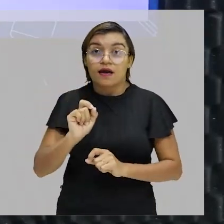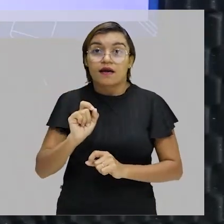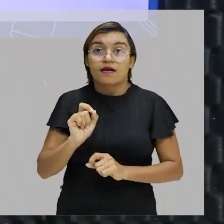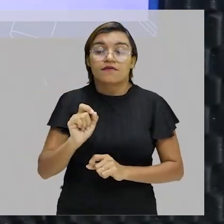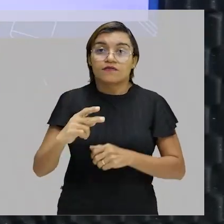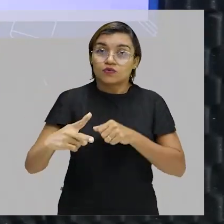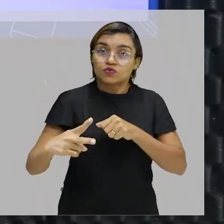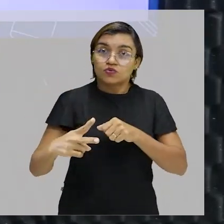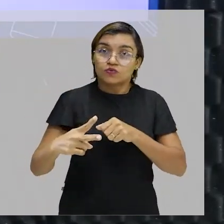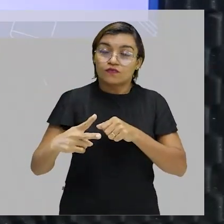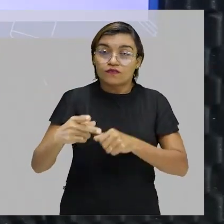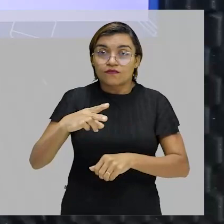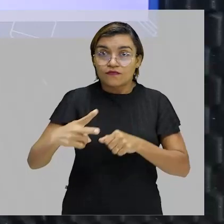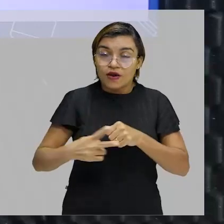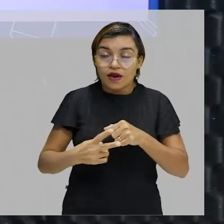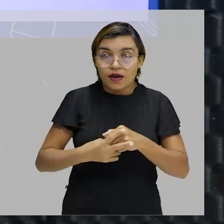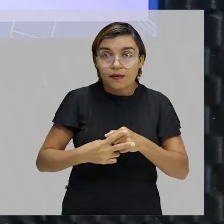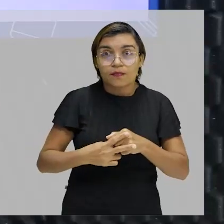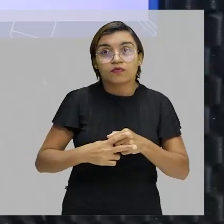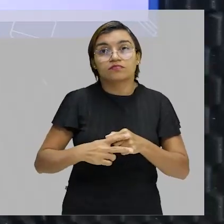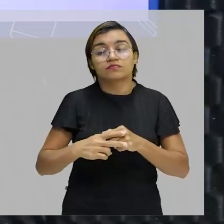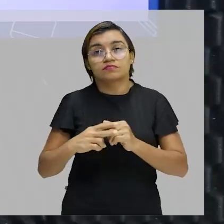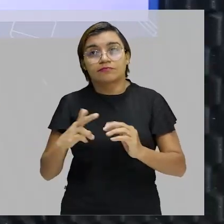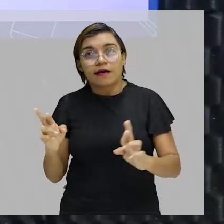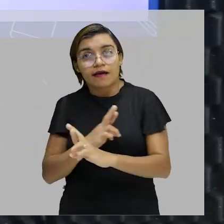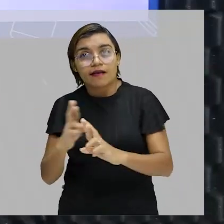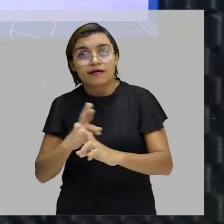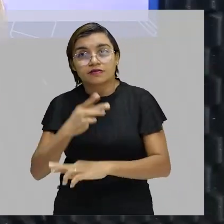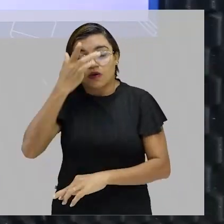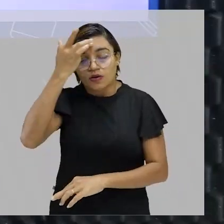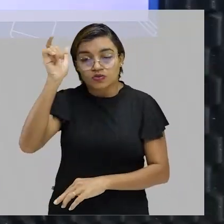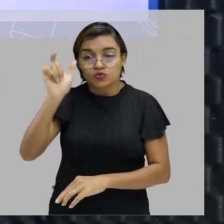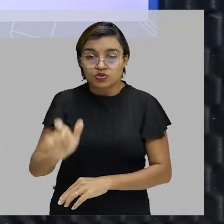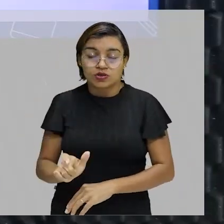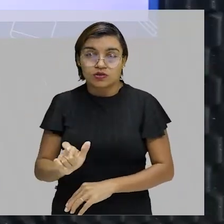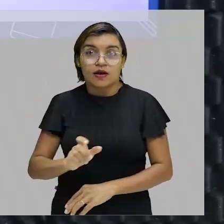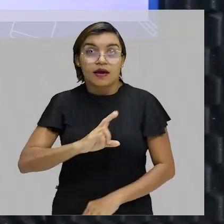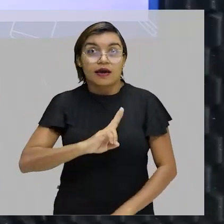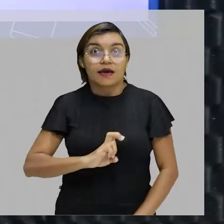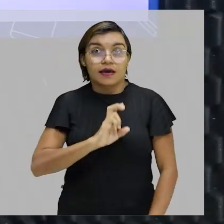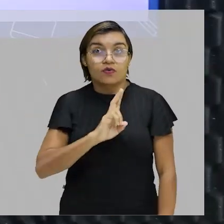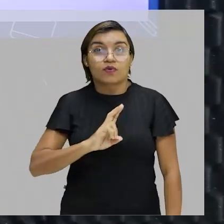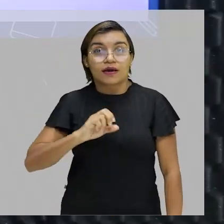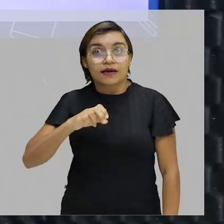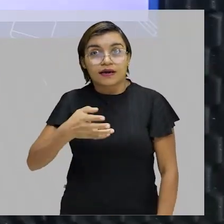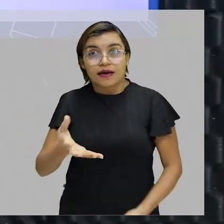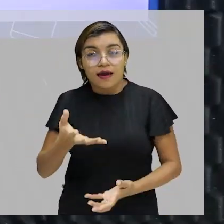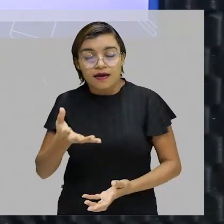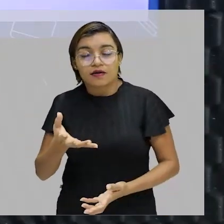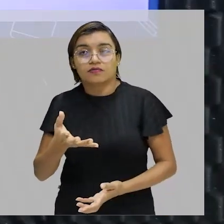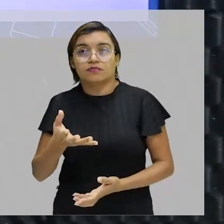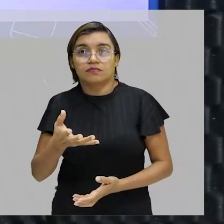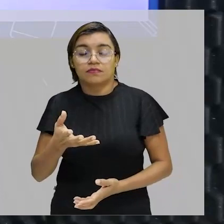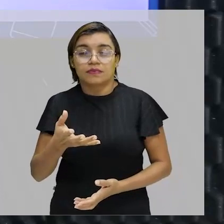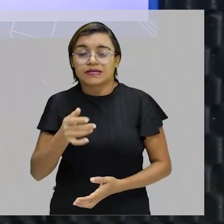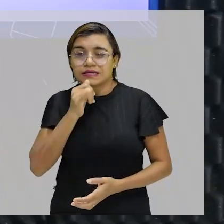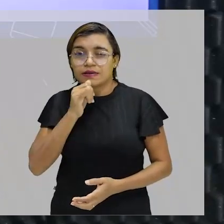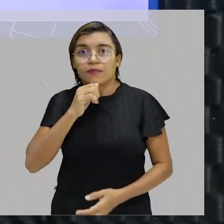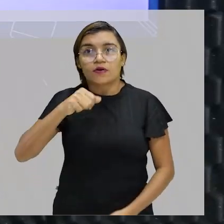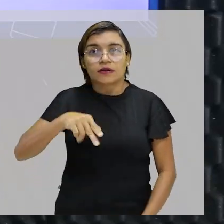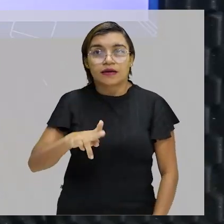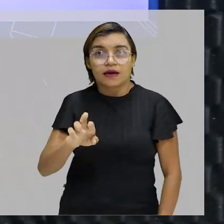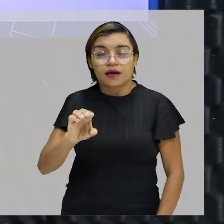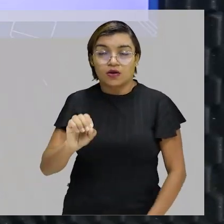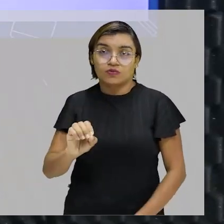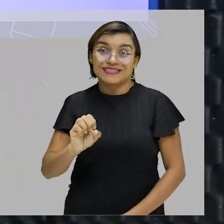sujeito. Eu quero, nós queremos. Eu quero, primeira pessoa do singular. O verbo fica flexionado assim, quero. Mas se